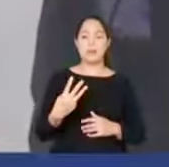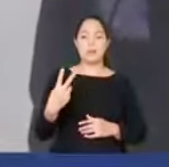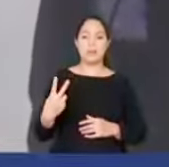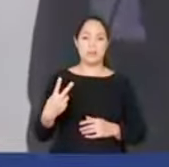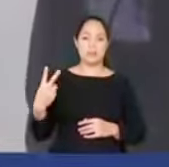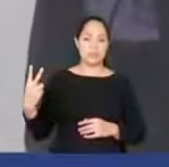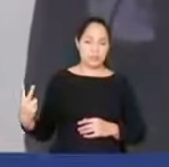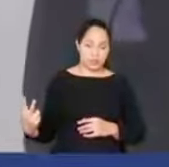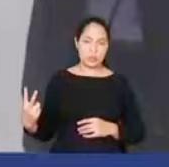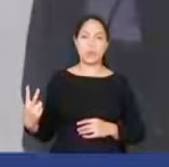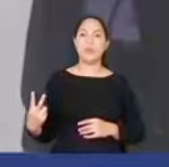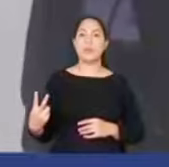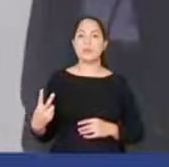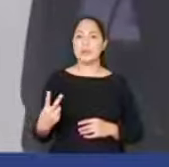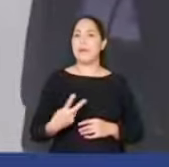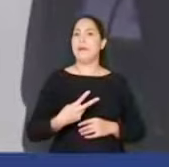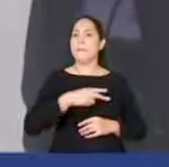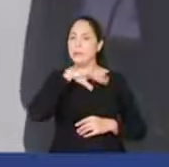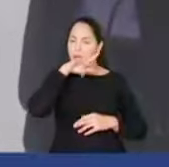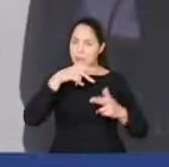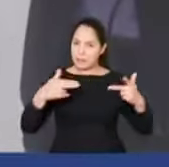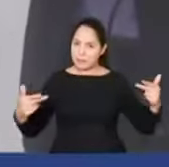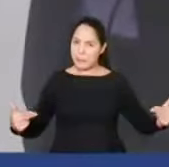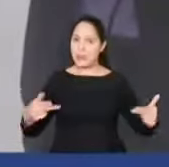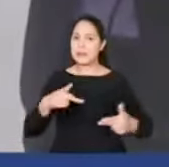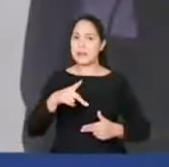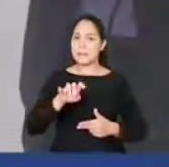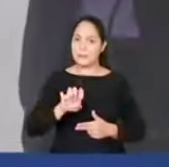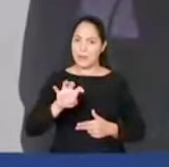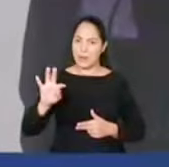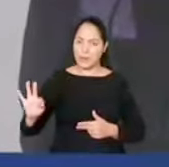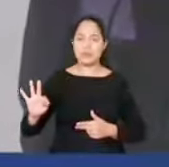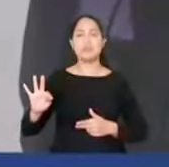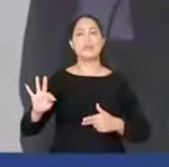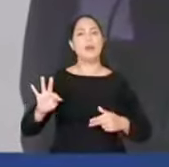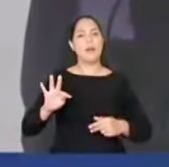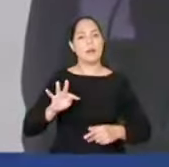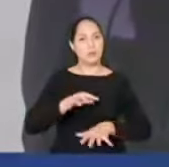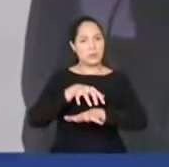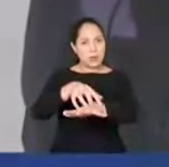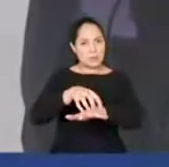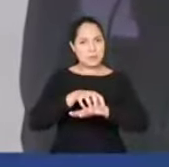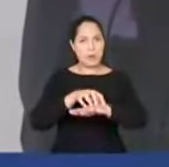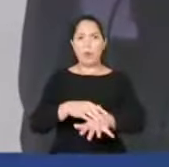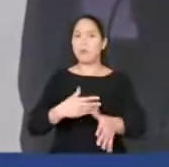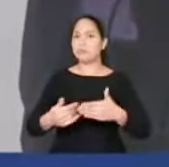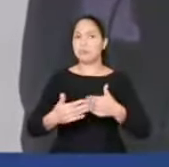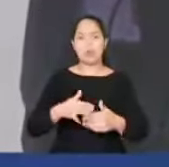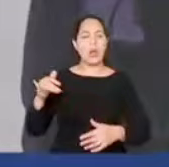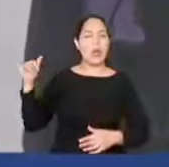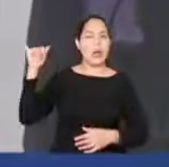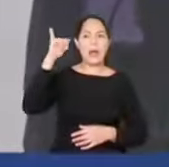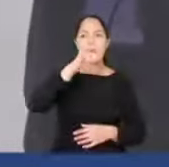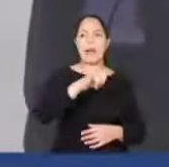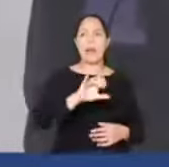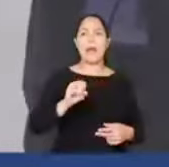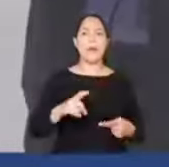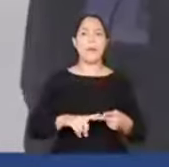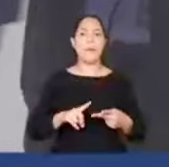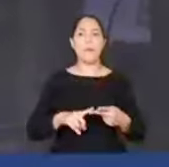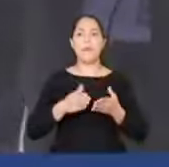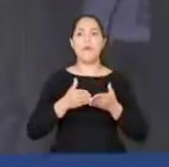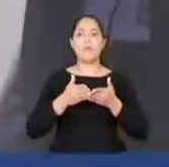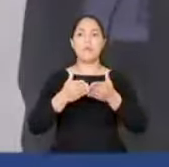segurança dos pets nos transportes, seja uma companhia aérea, uma companhia marítima. Importante frisar, essas companhias